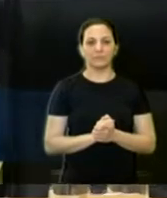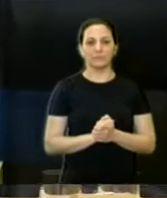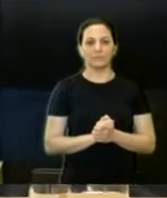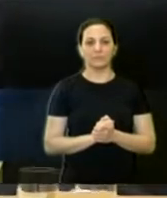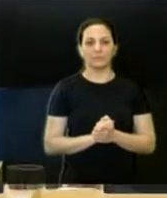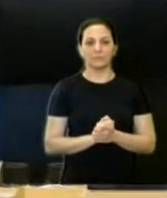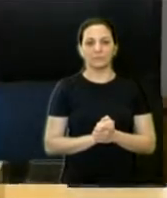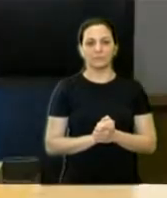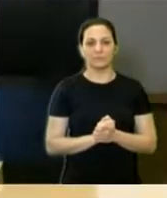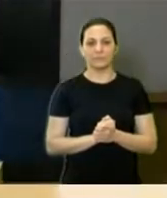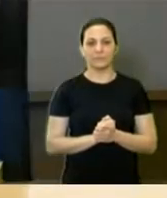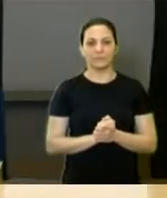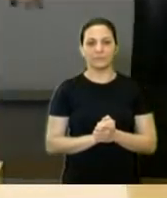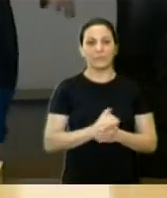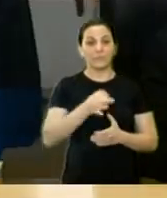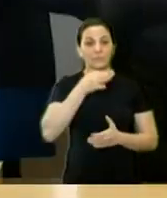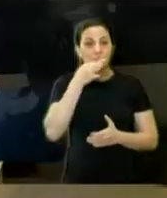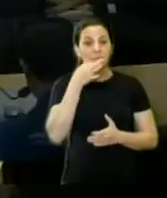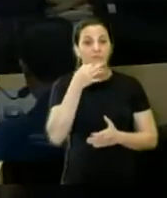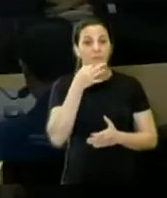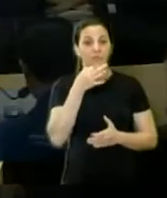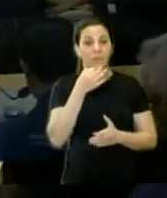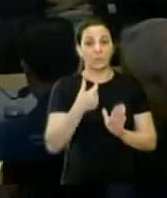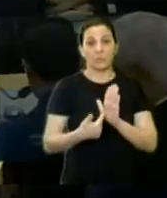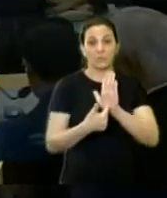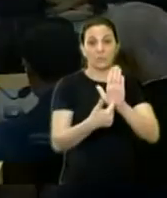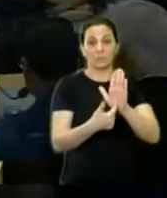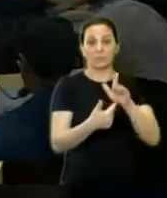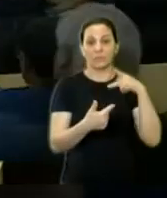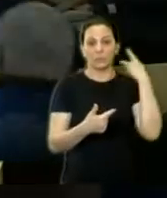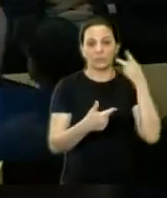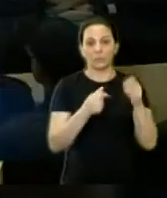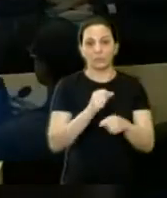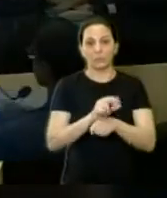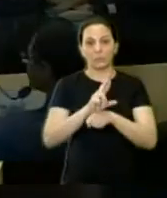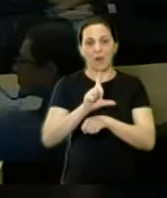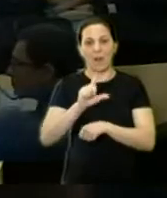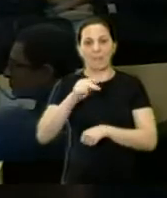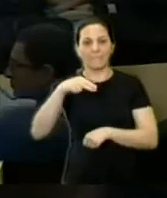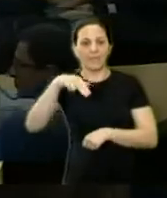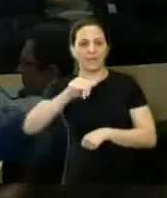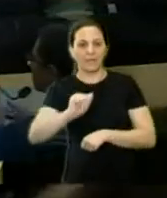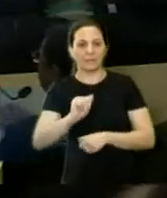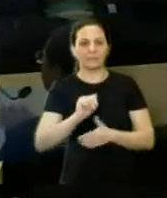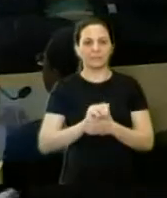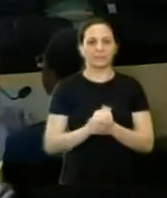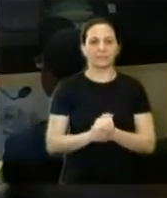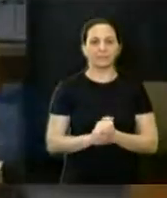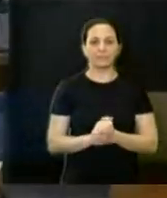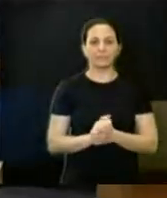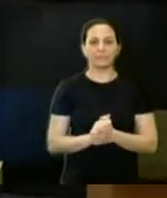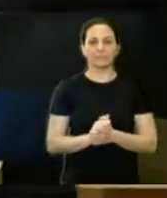Autor da indicação desta homenagem, vamos receber o vereador Dr. Lapena.